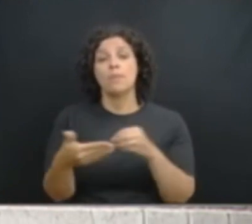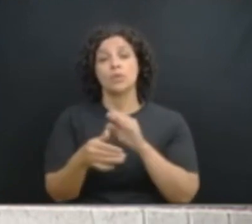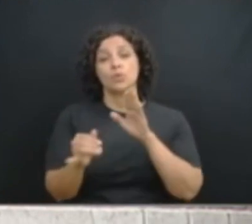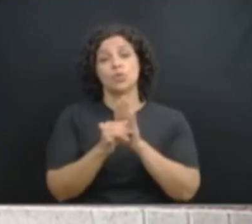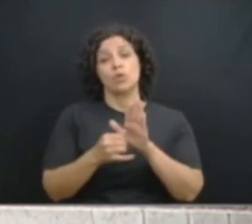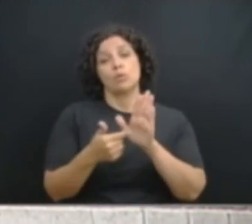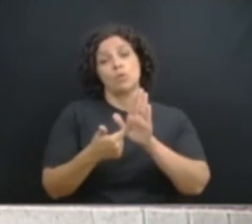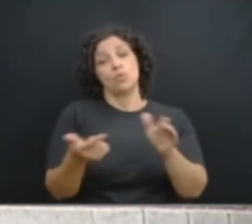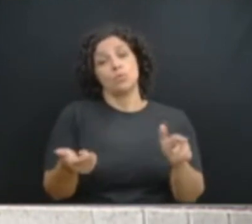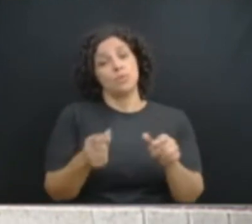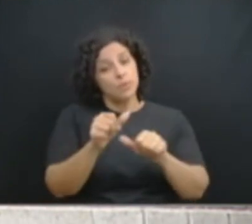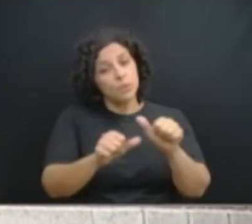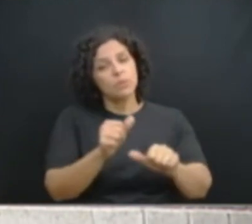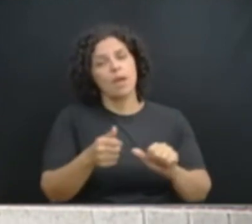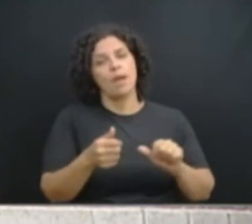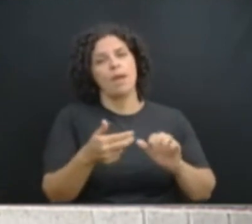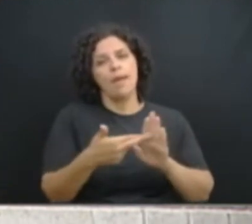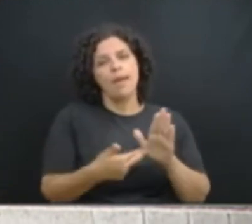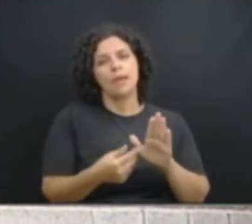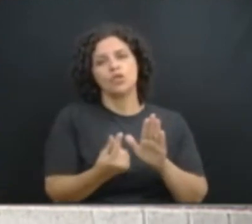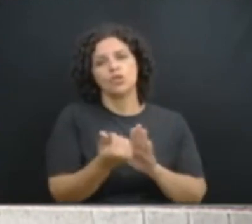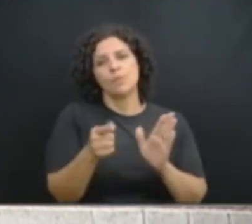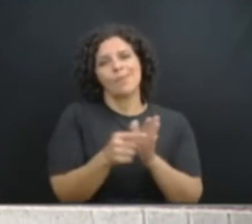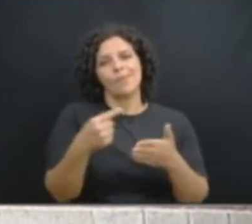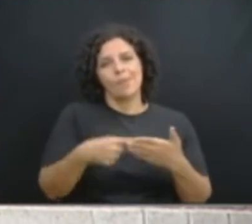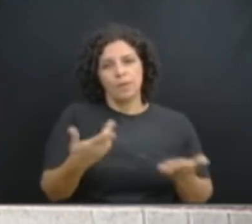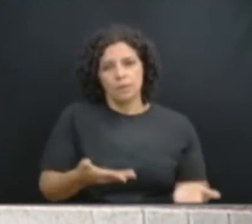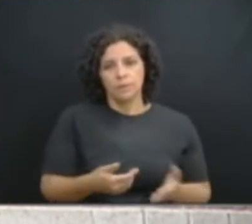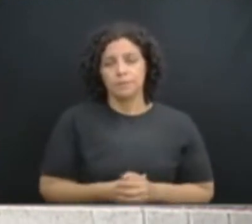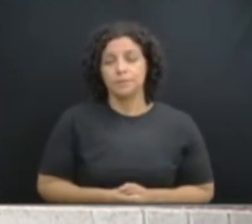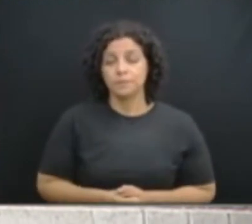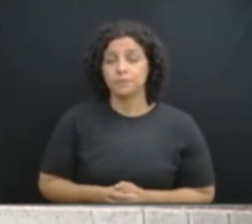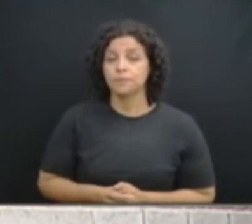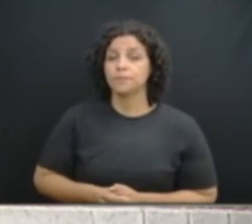posta hoje. Falou que não há